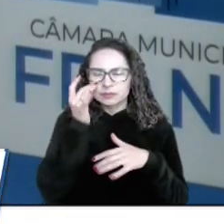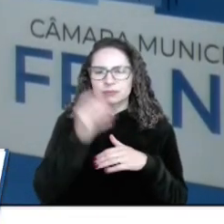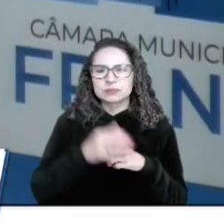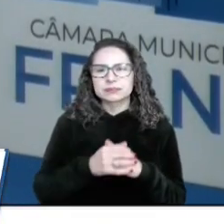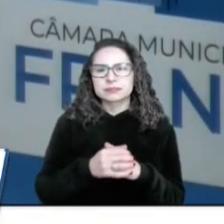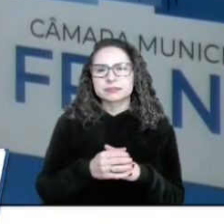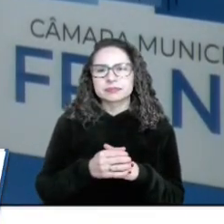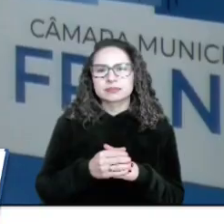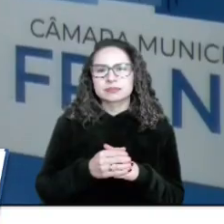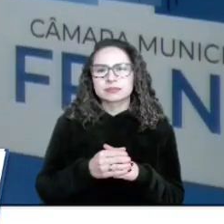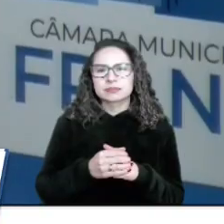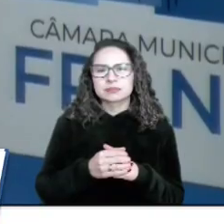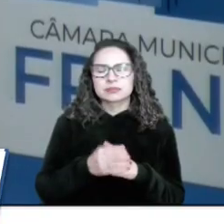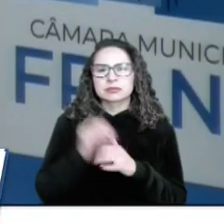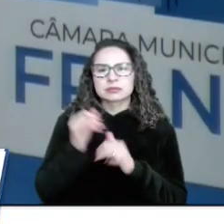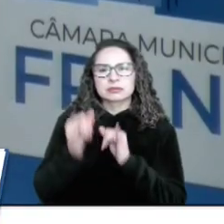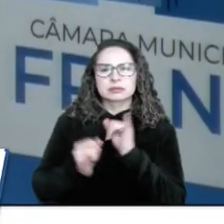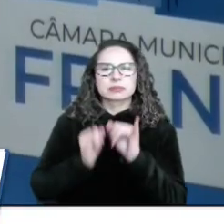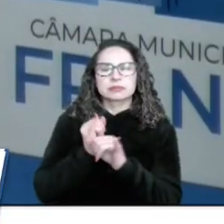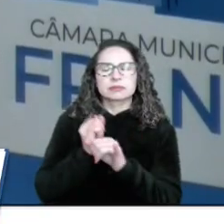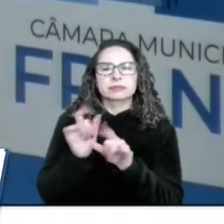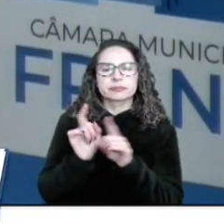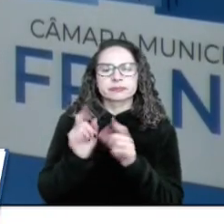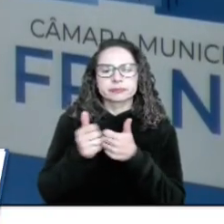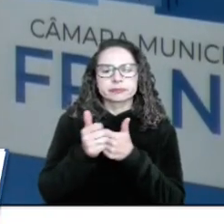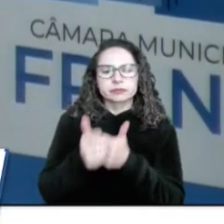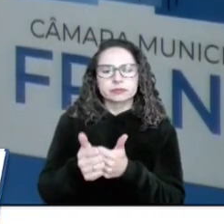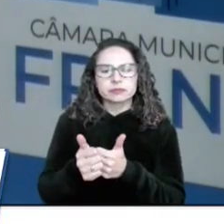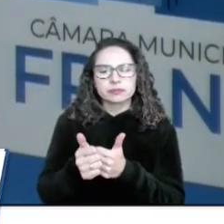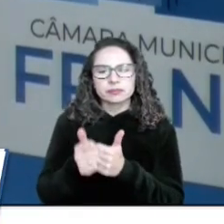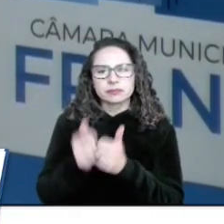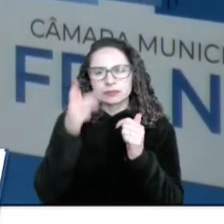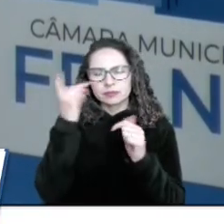internautas que nos acompanham, os telespectadores também da TV Câmara.